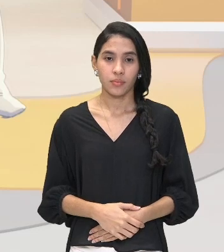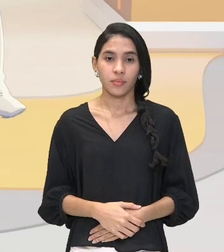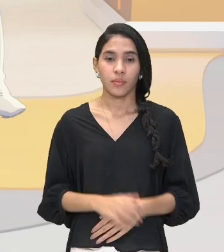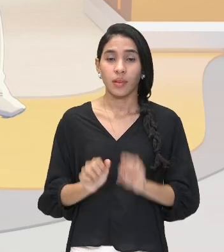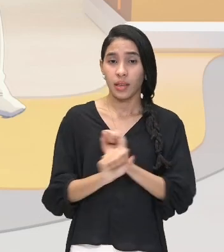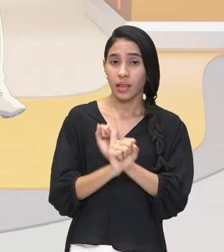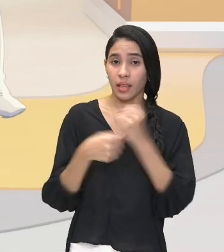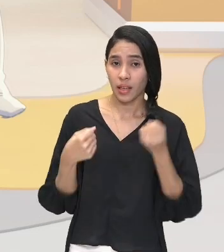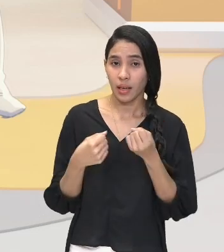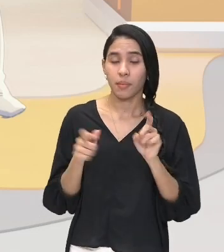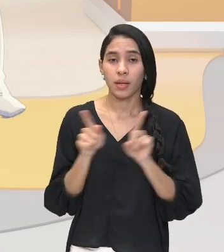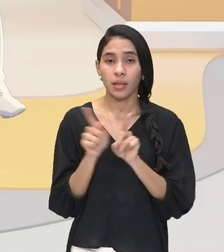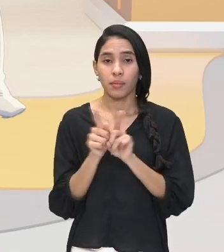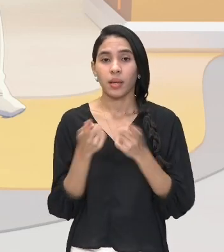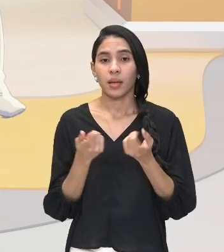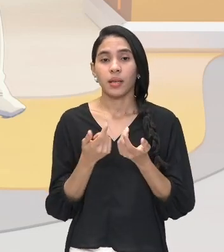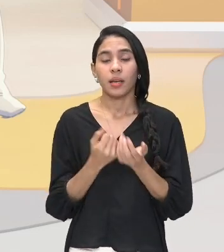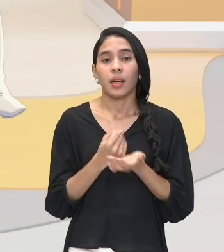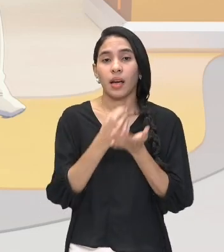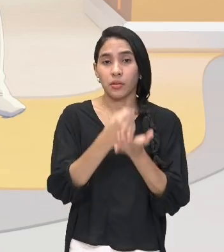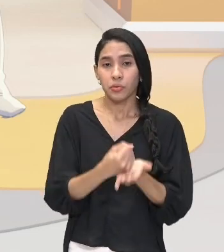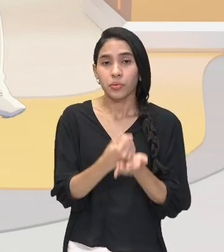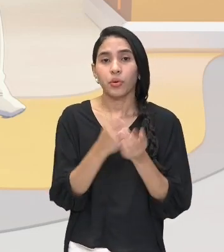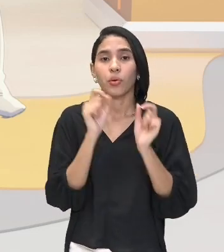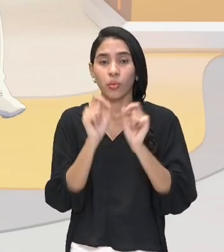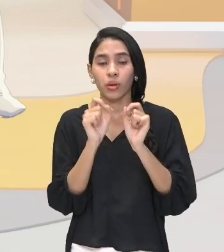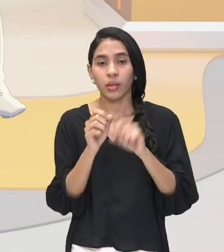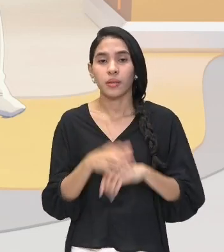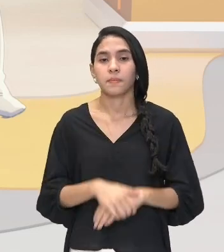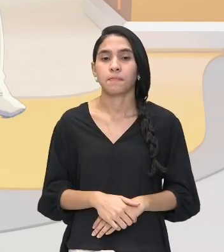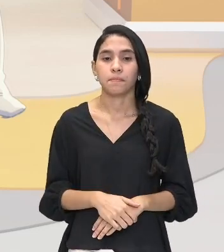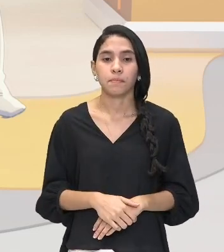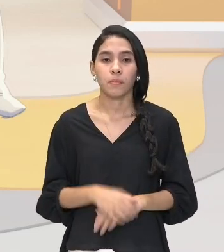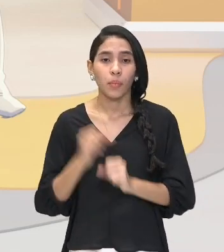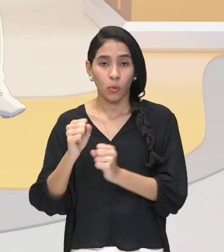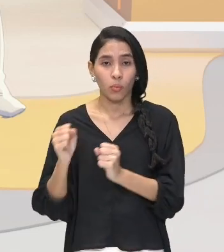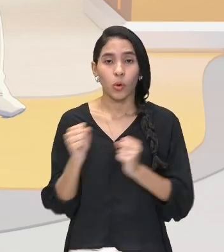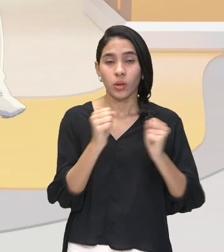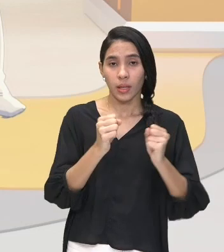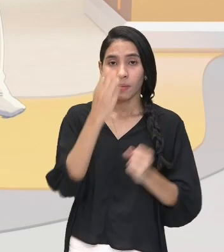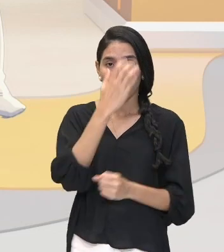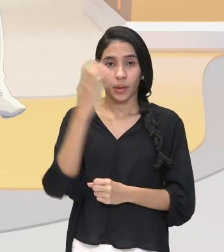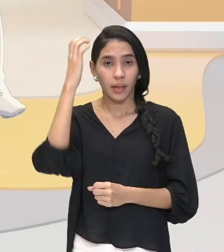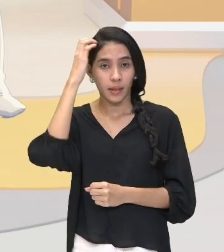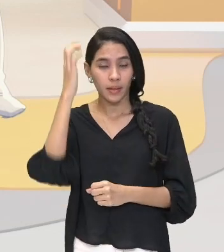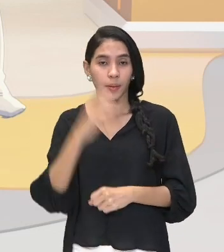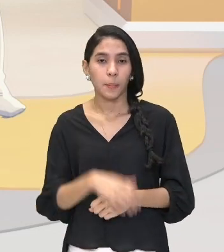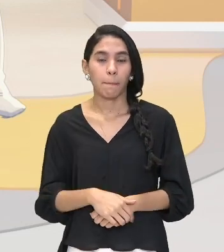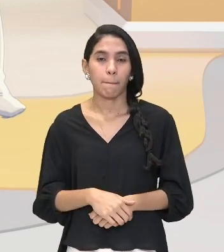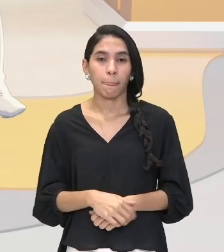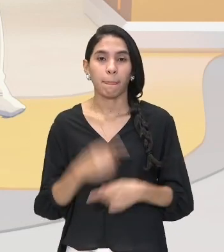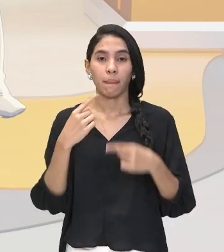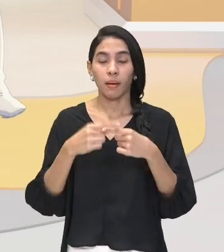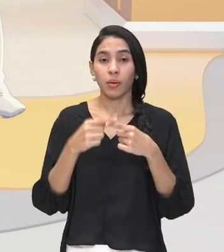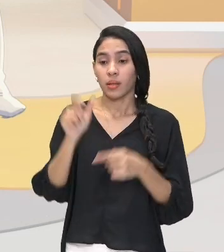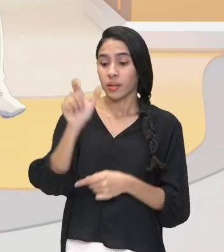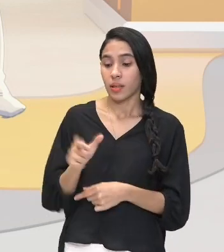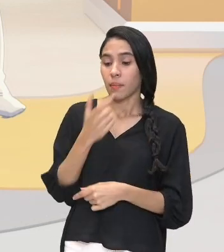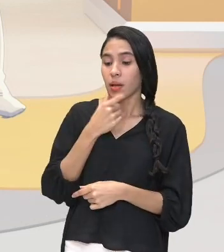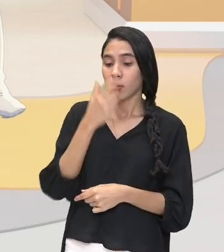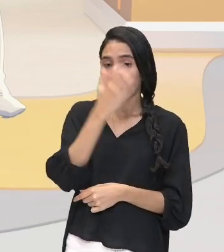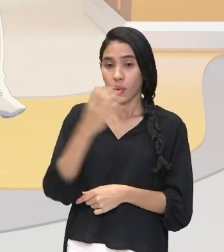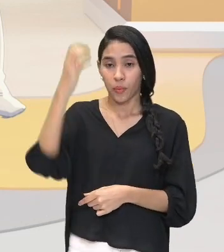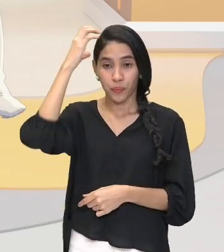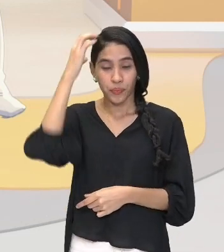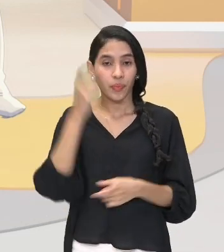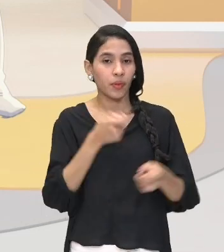rompimento contribuiu para a consolidação do poder monárquico, uma vez que o monarca passou a